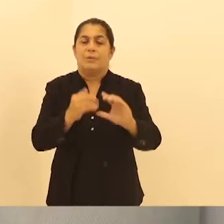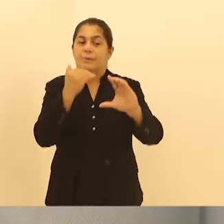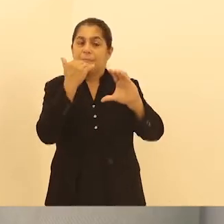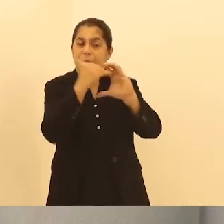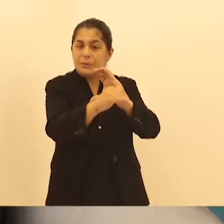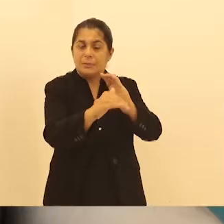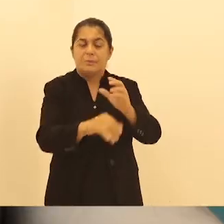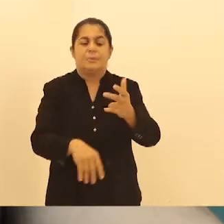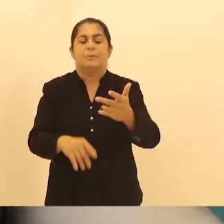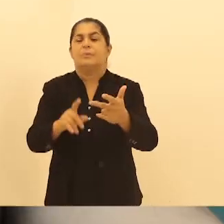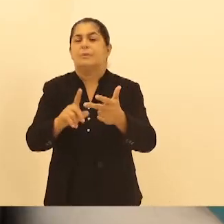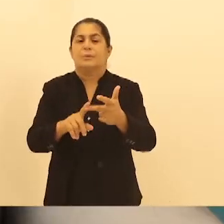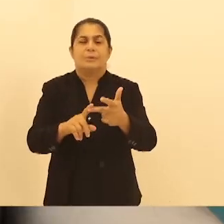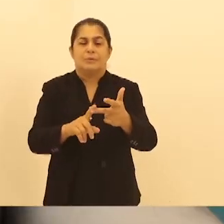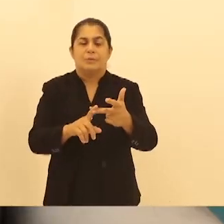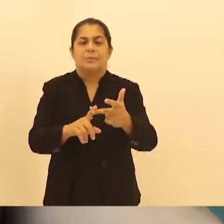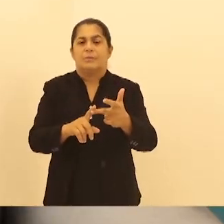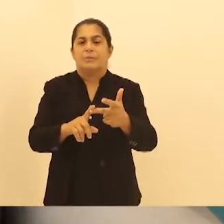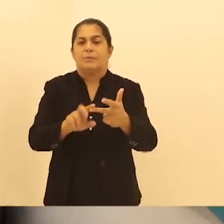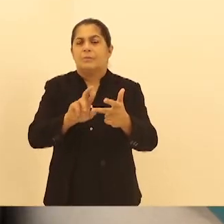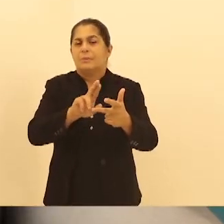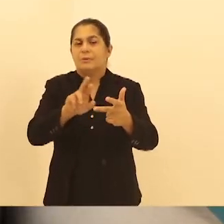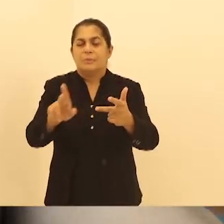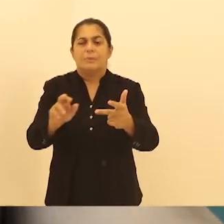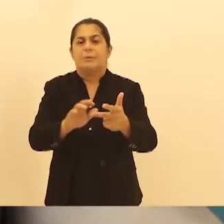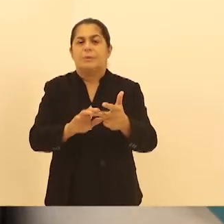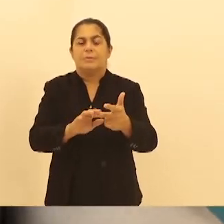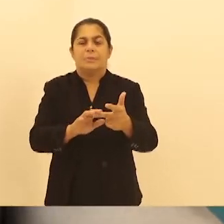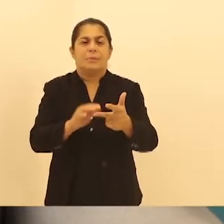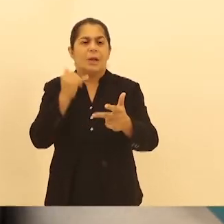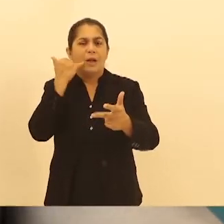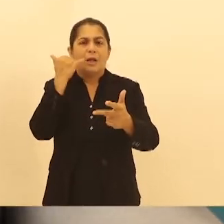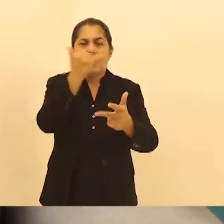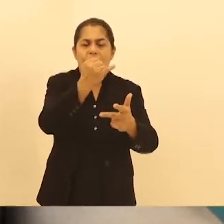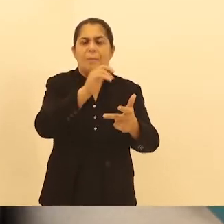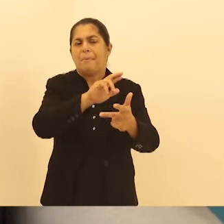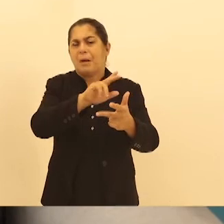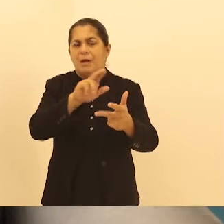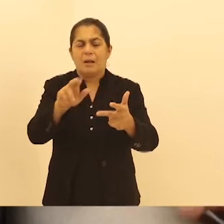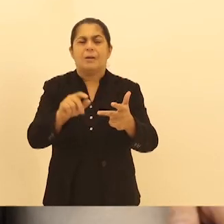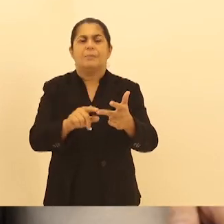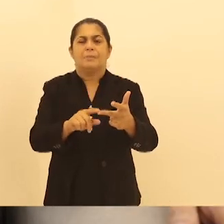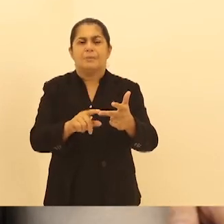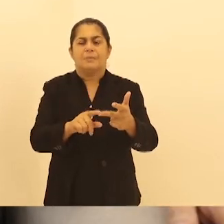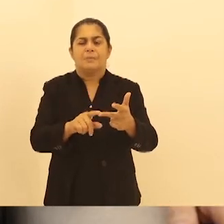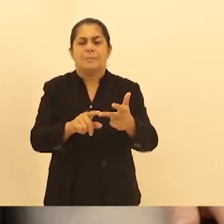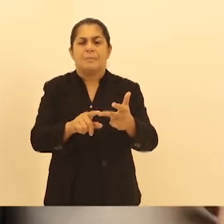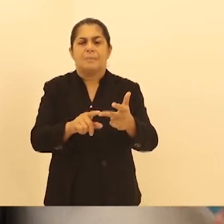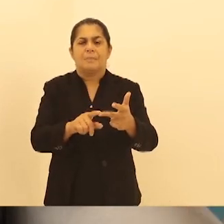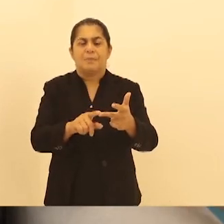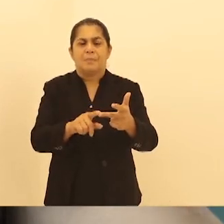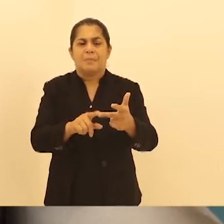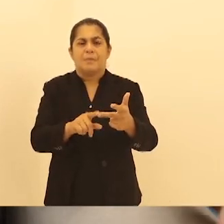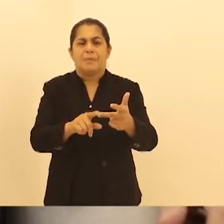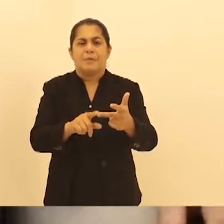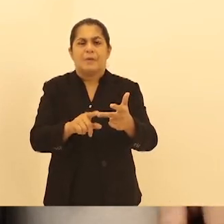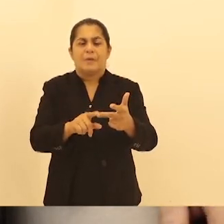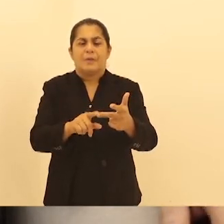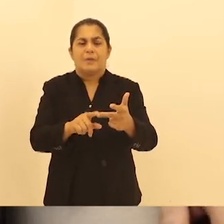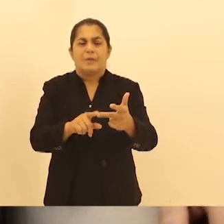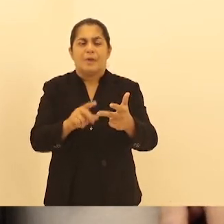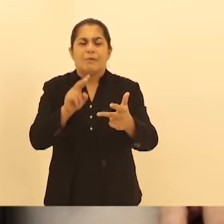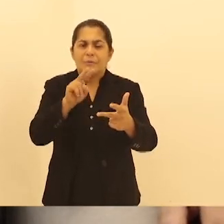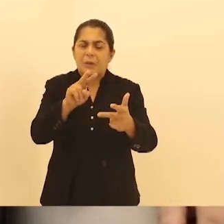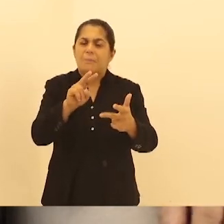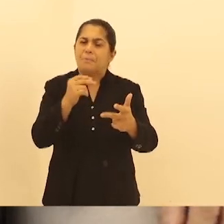e-mail e o canal assim que a gente considera mais interessante assim